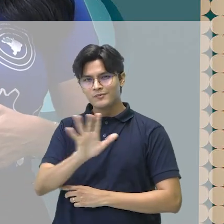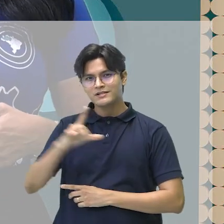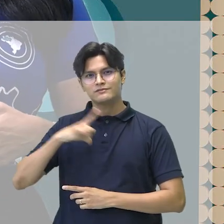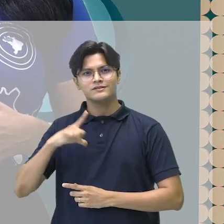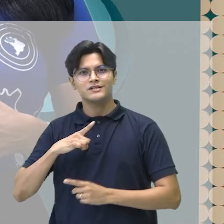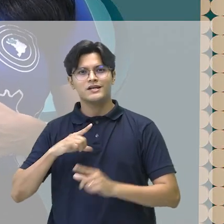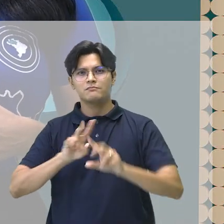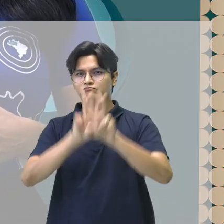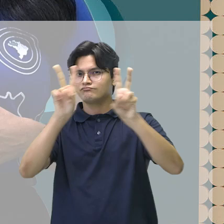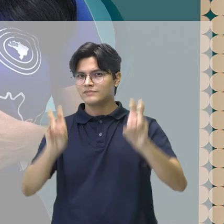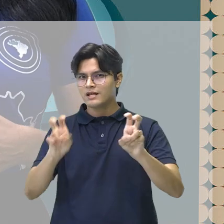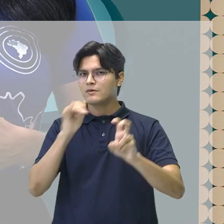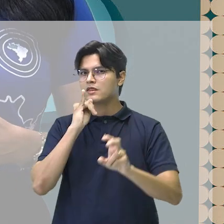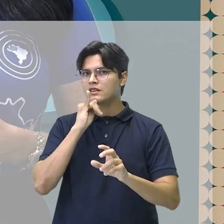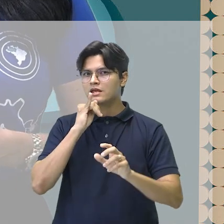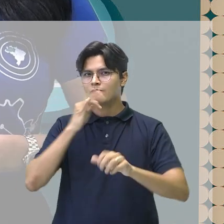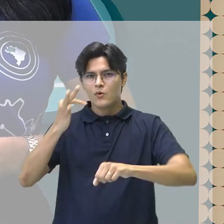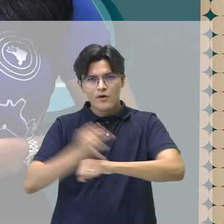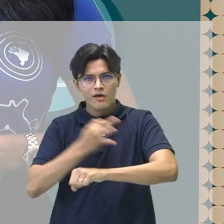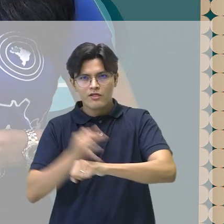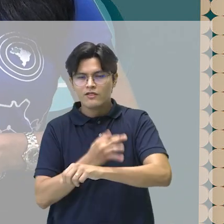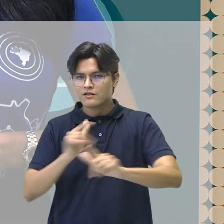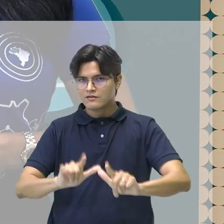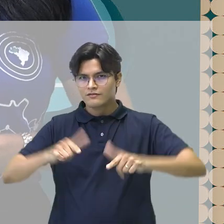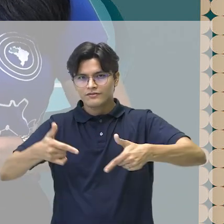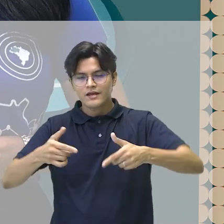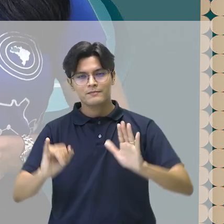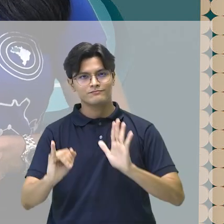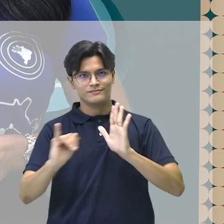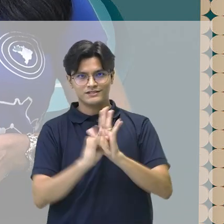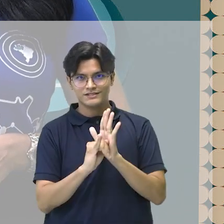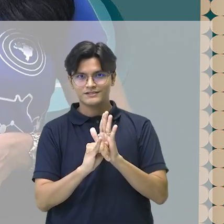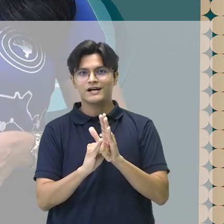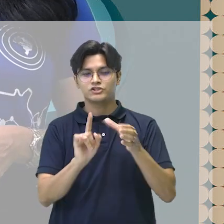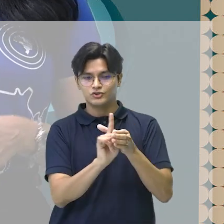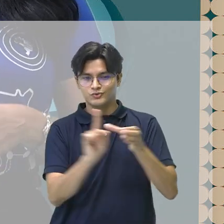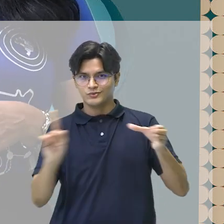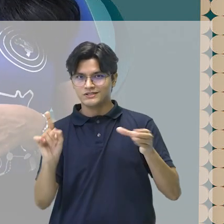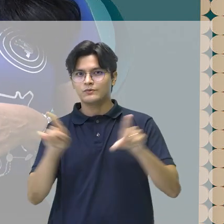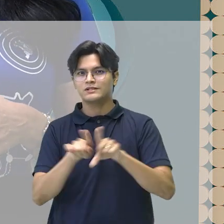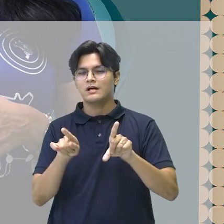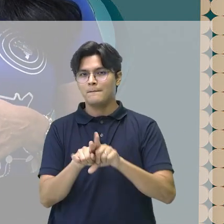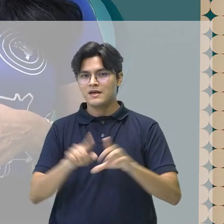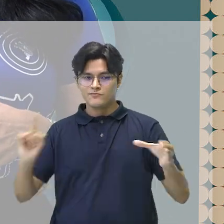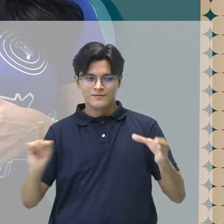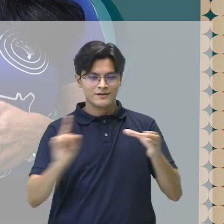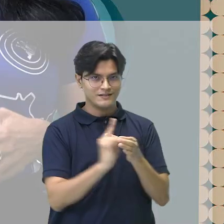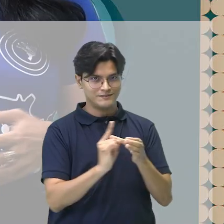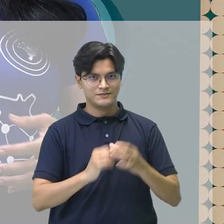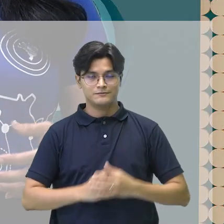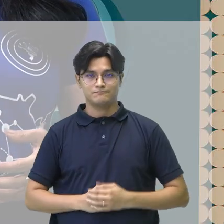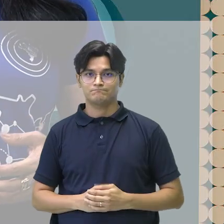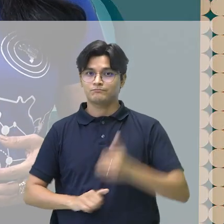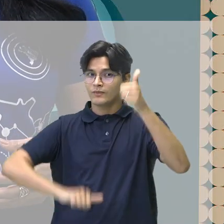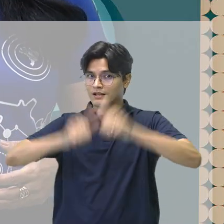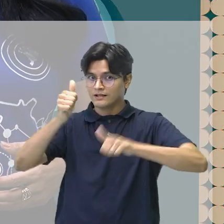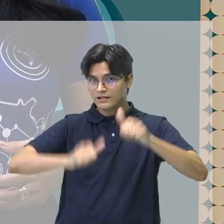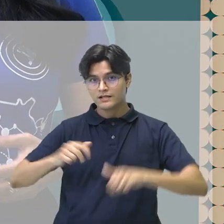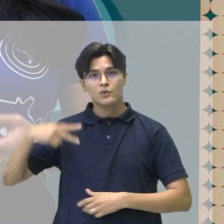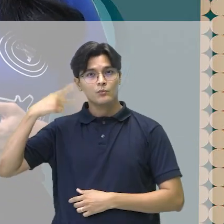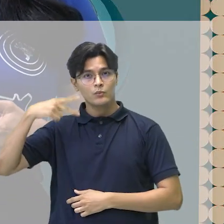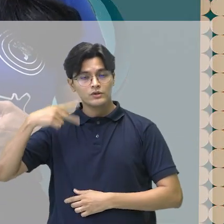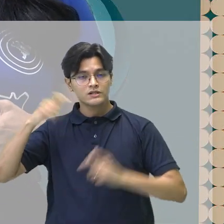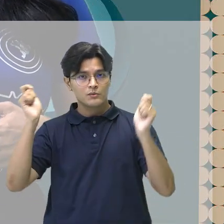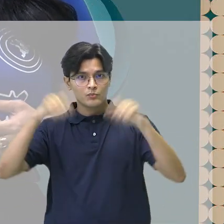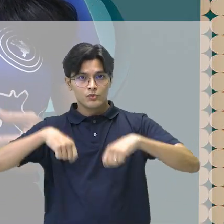resistência, identidade, exclusão e pertencimento. A análise política permite compreender